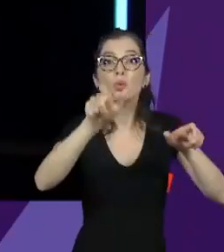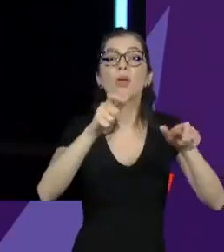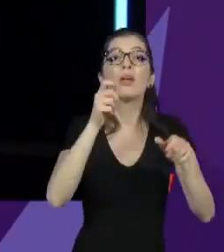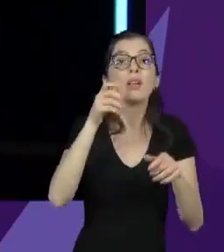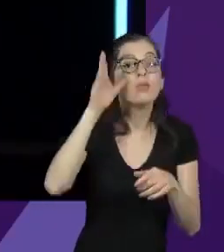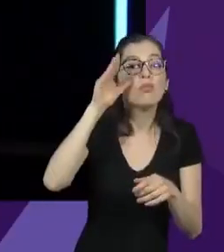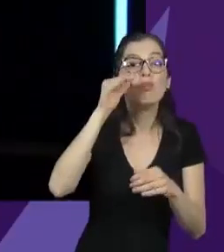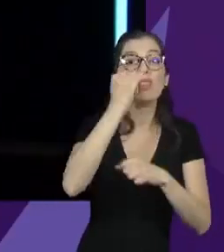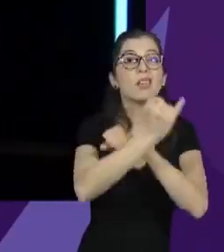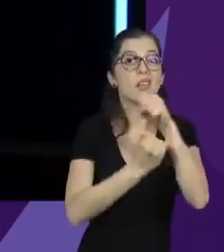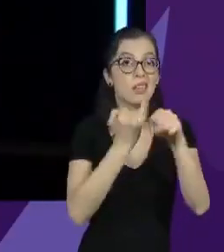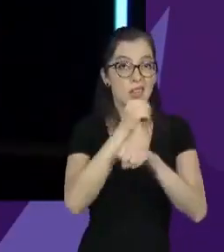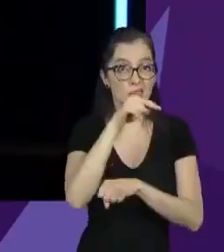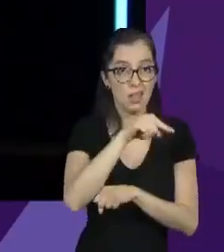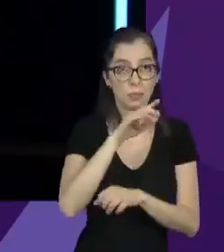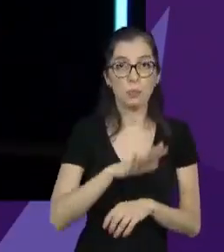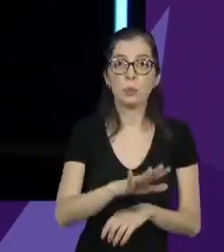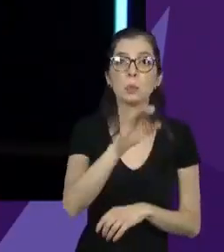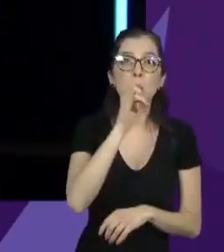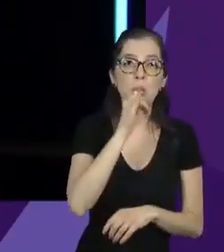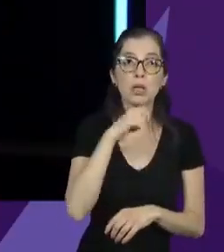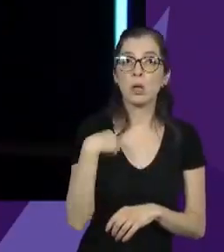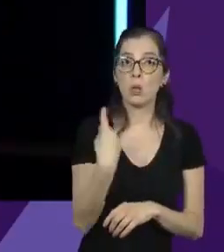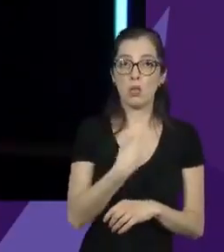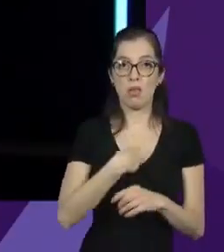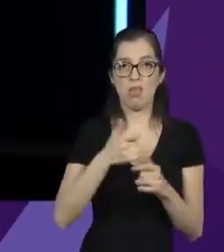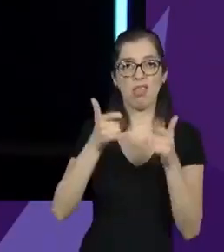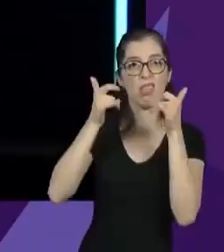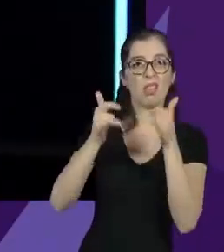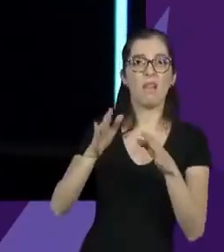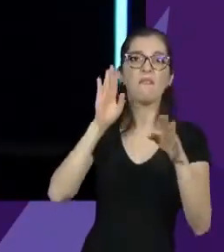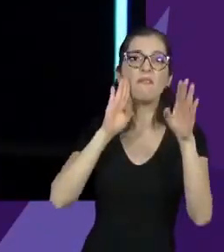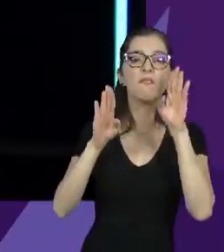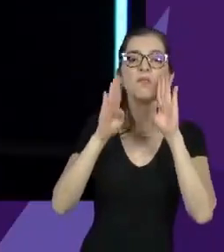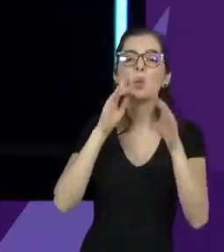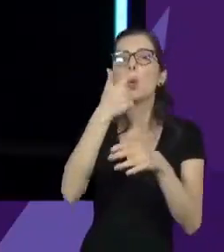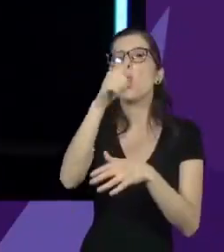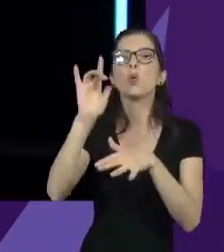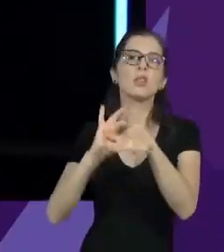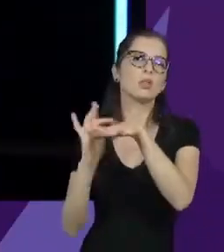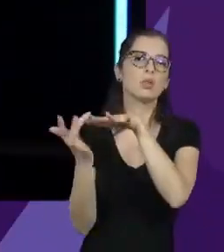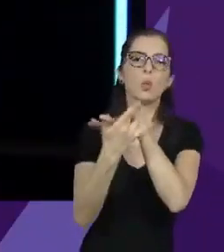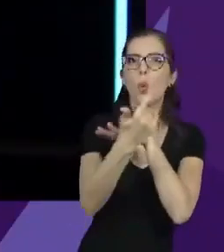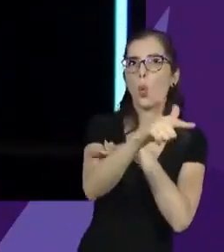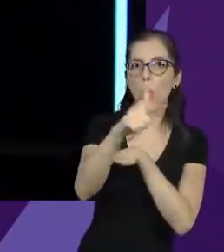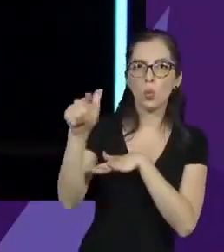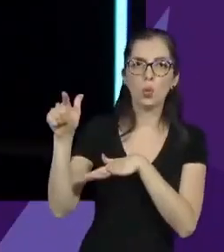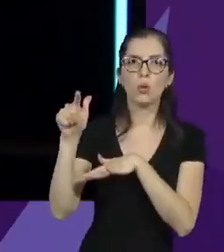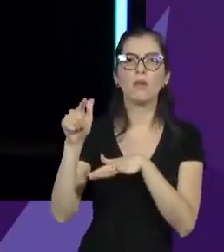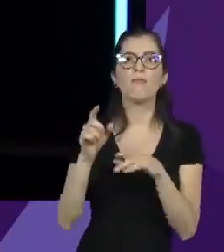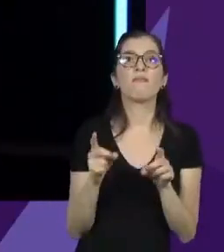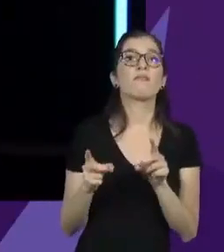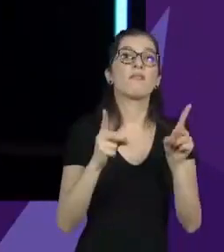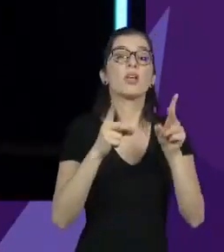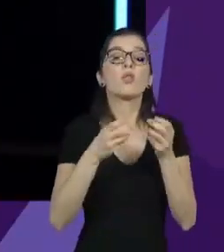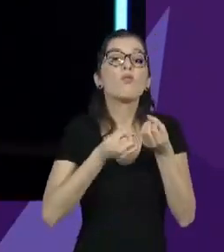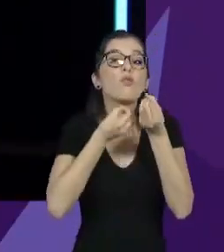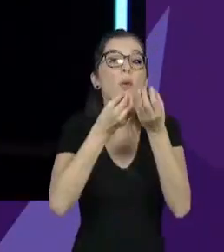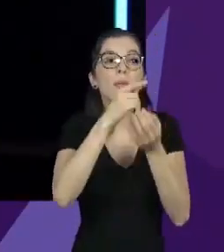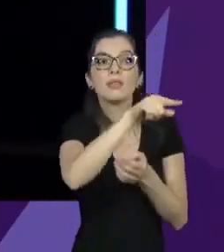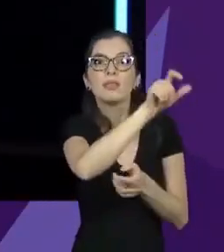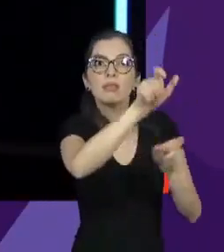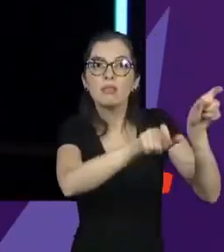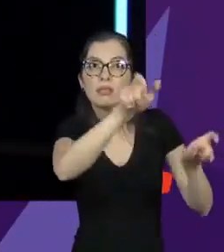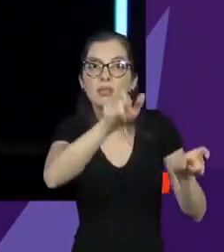all. O que eu estou dizendo é que não podemos permitir Facebook e outros networks que vendem profilidade